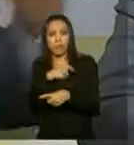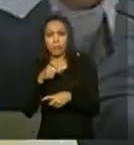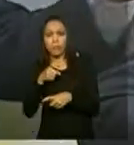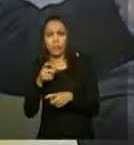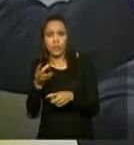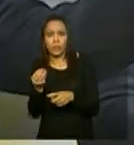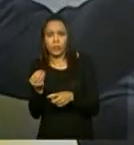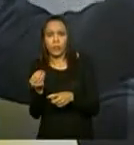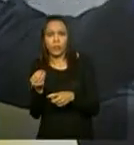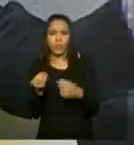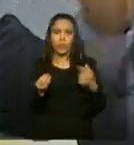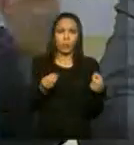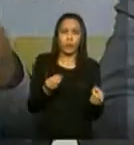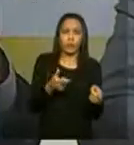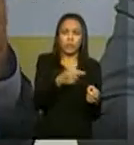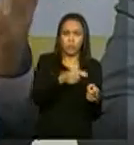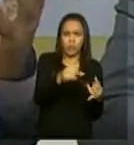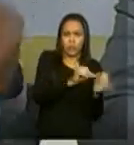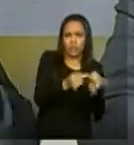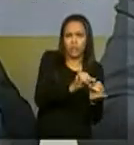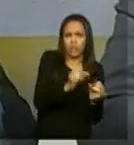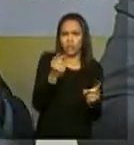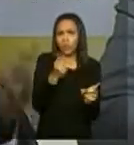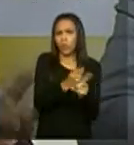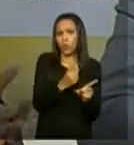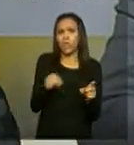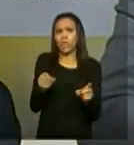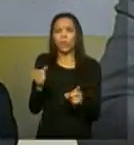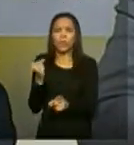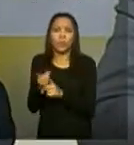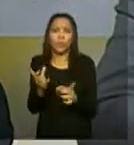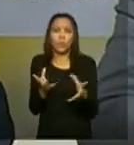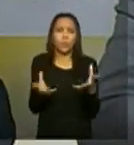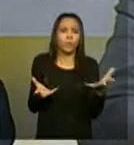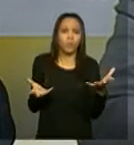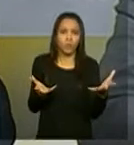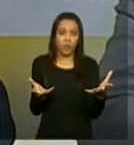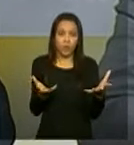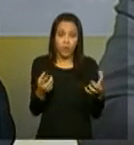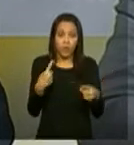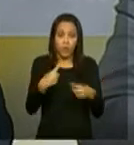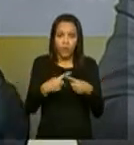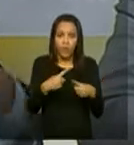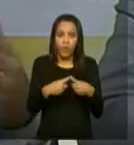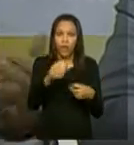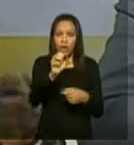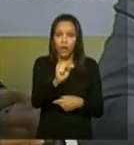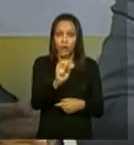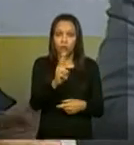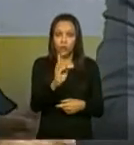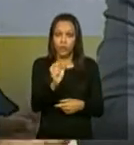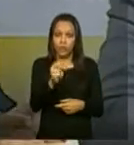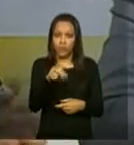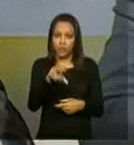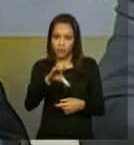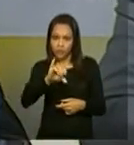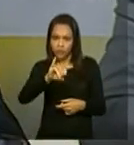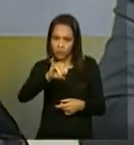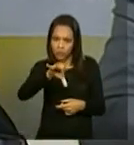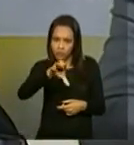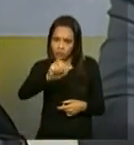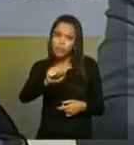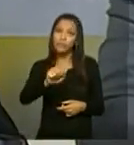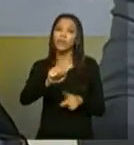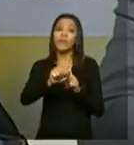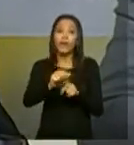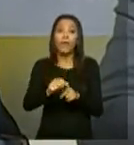muita e salientou a substância porque nesta acção de de uma substância sustentei a 1 e médio